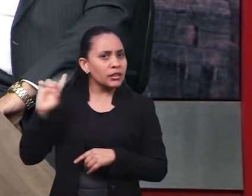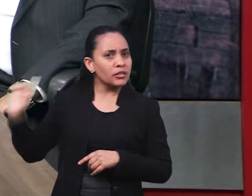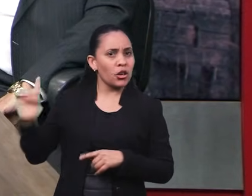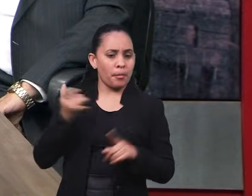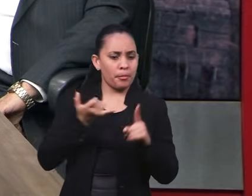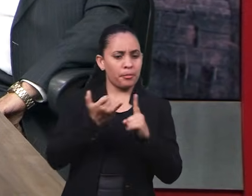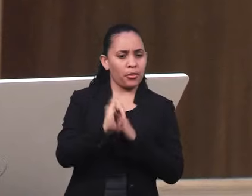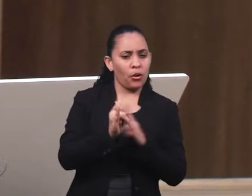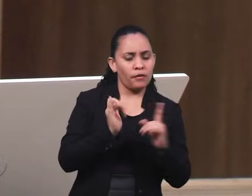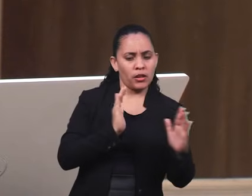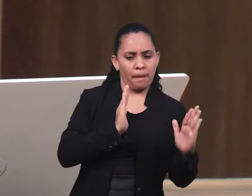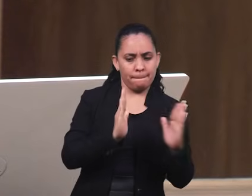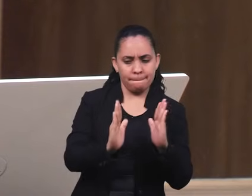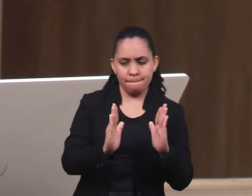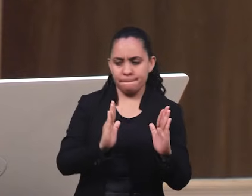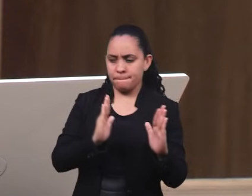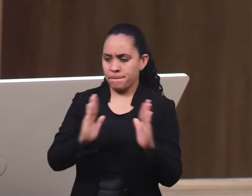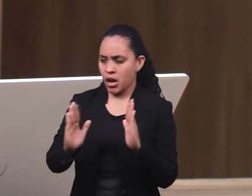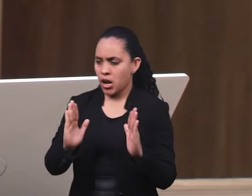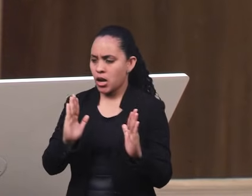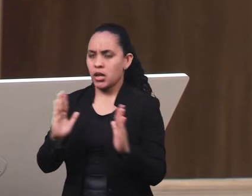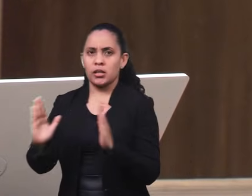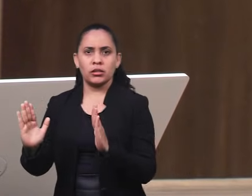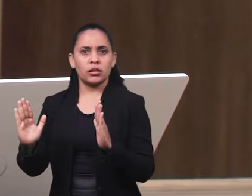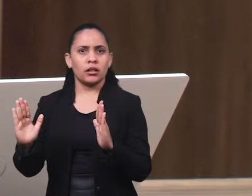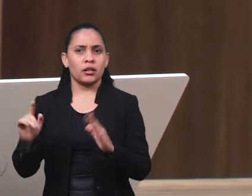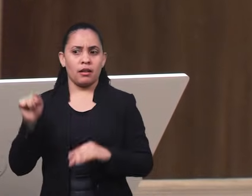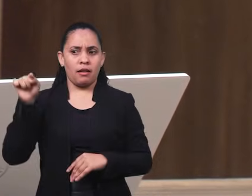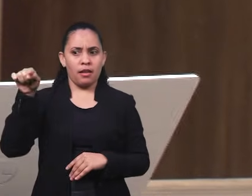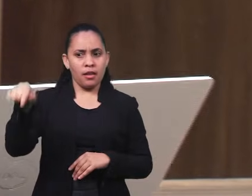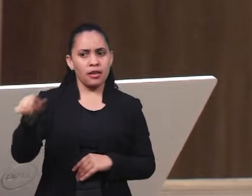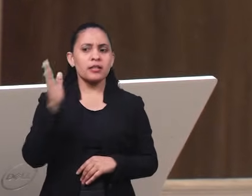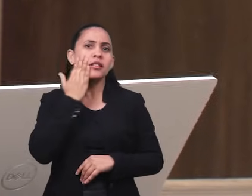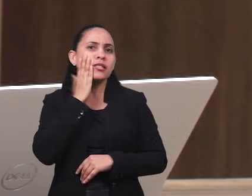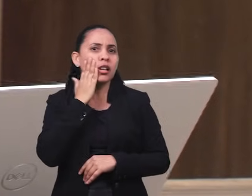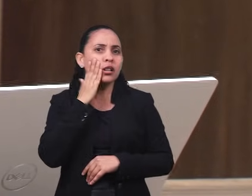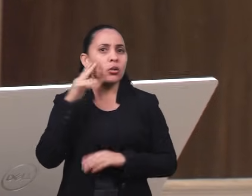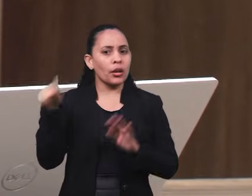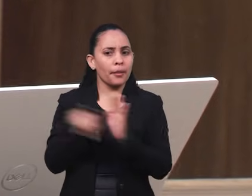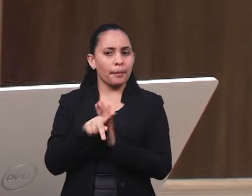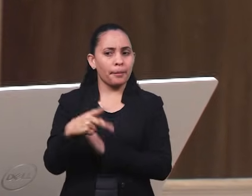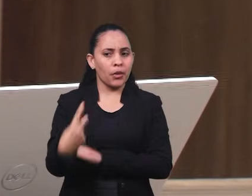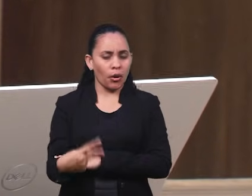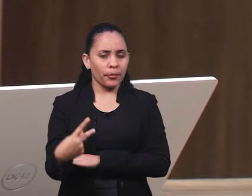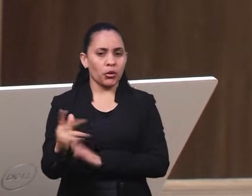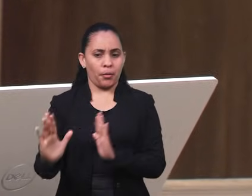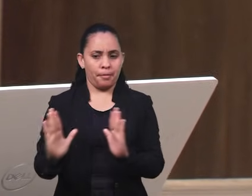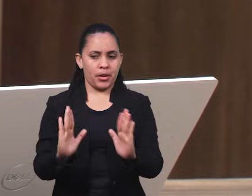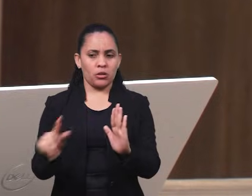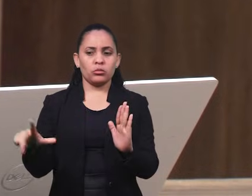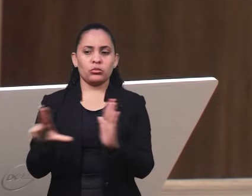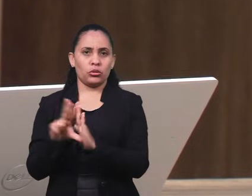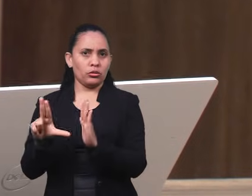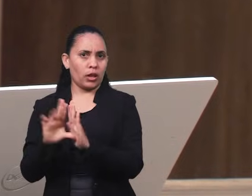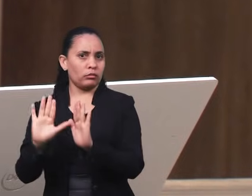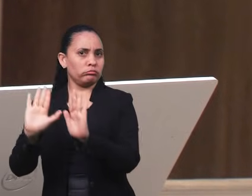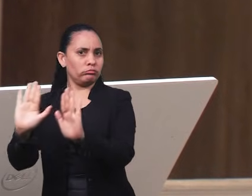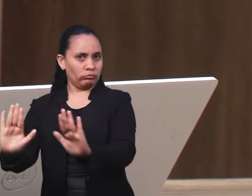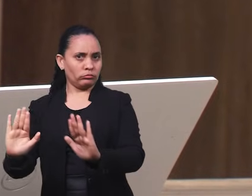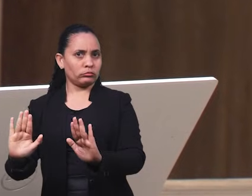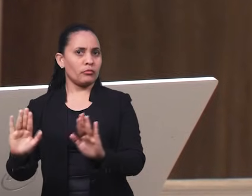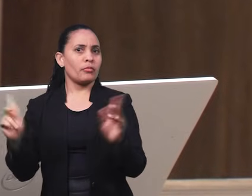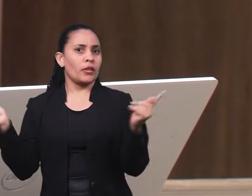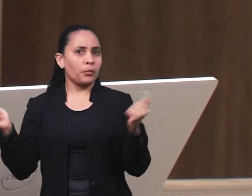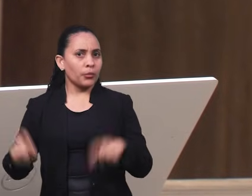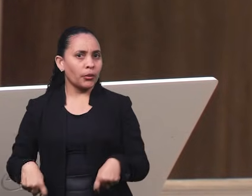Deus é progressiva, ele vai revelando as coisas à medida que o tempo passa, né? Ele chegou no tempo, ele compreendeu o que era para o tempo dele. Você vai ver que Lutero